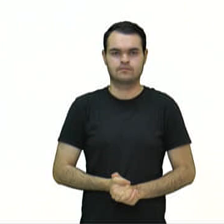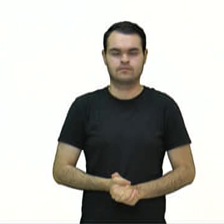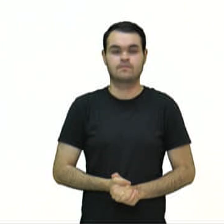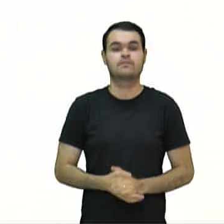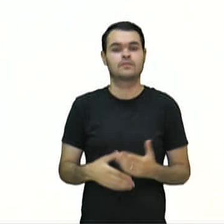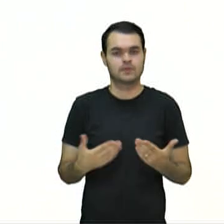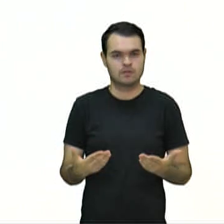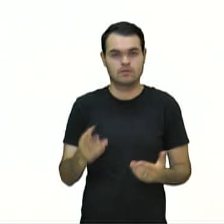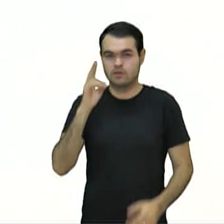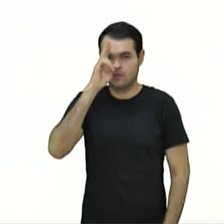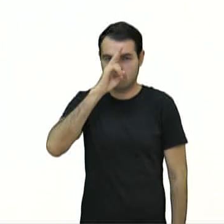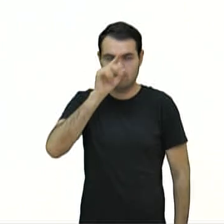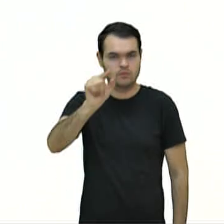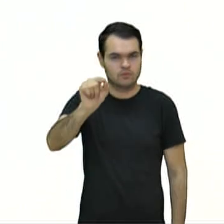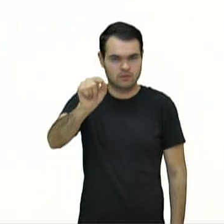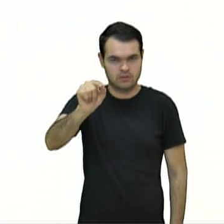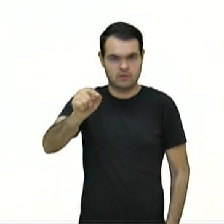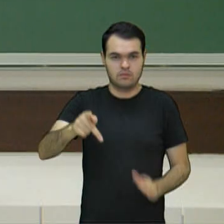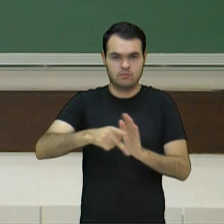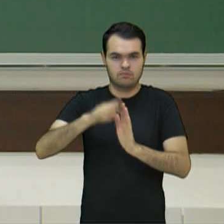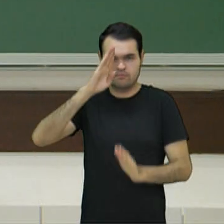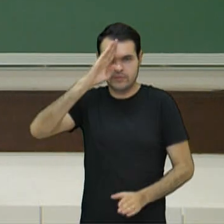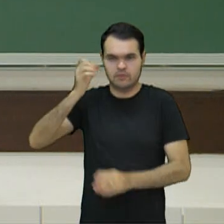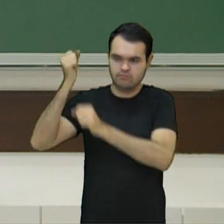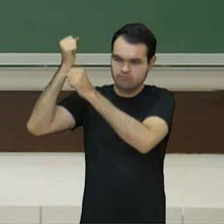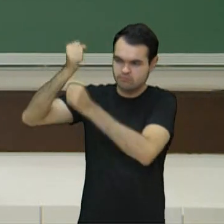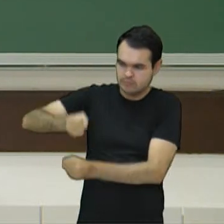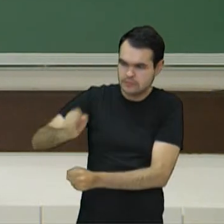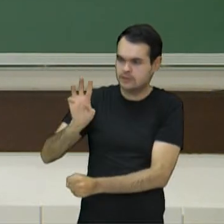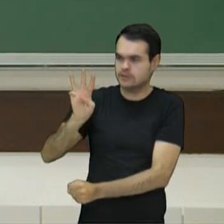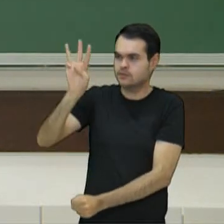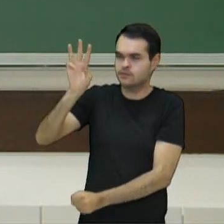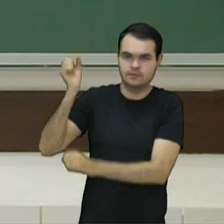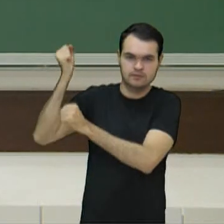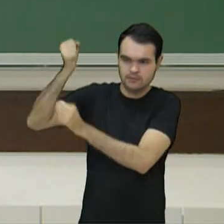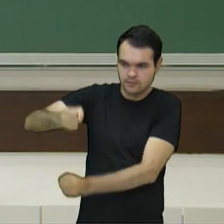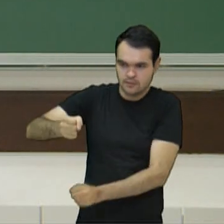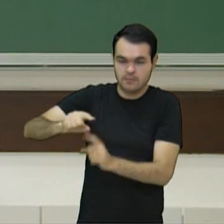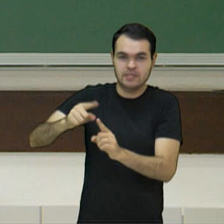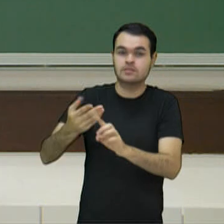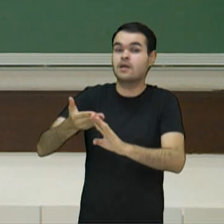Então, lembrando que a arma principal dele é um tridente, mas